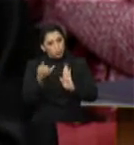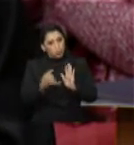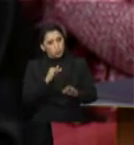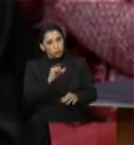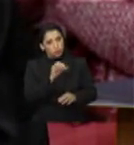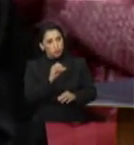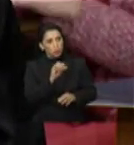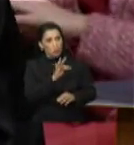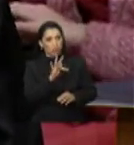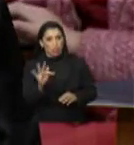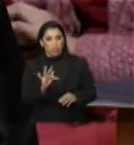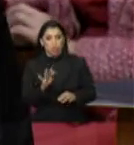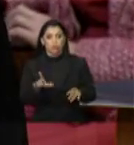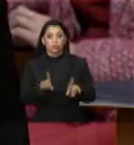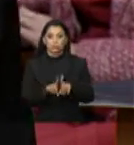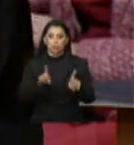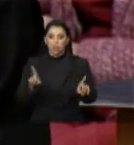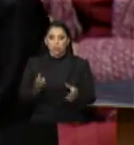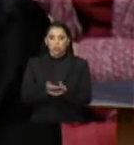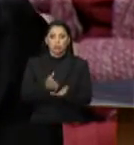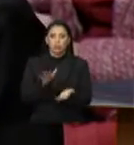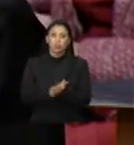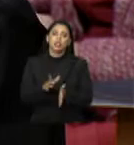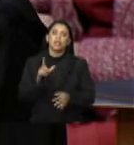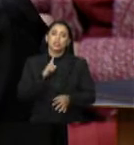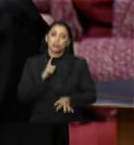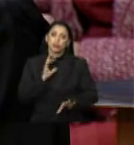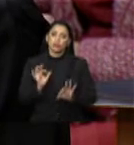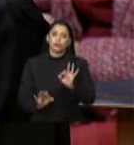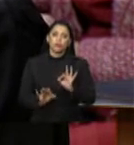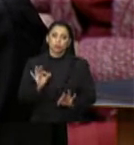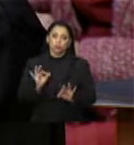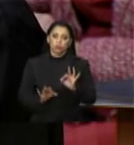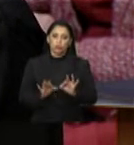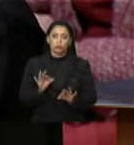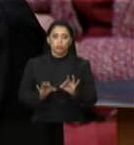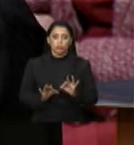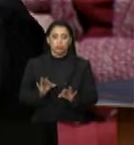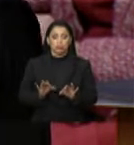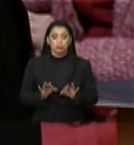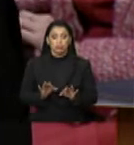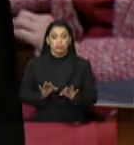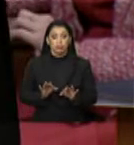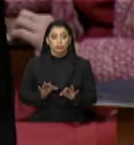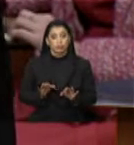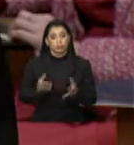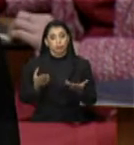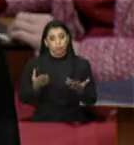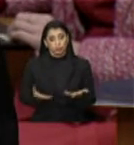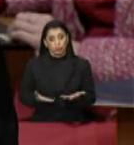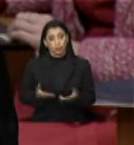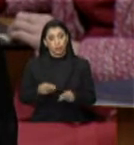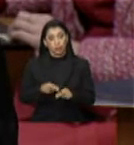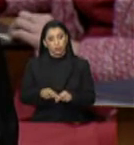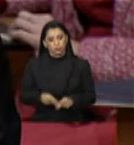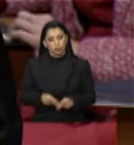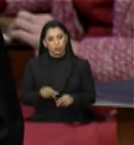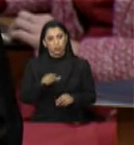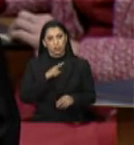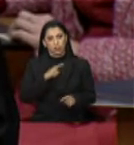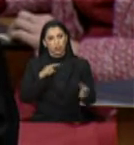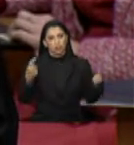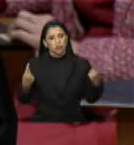processuais nós tivemos um julgamento Extra Petita e por conta disso restaram violados